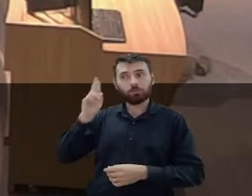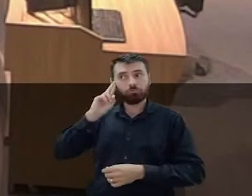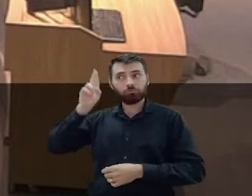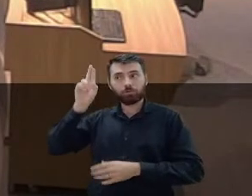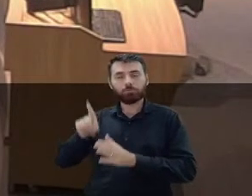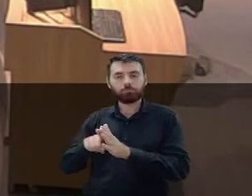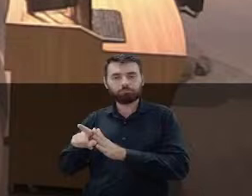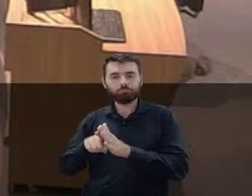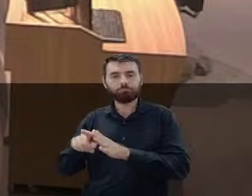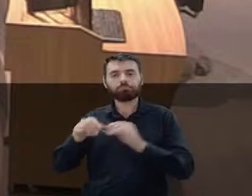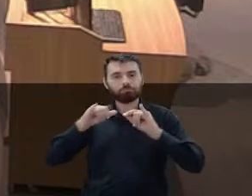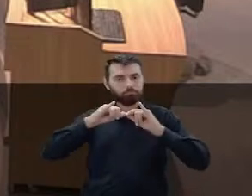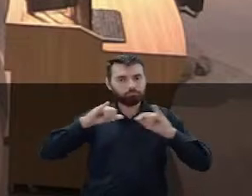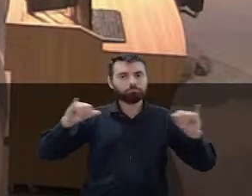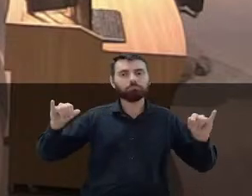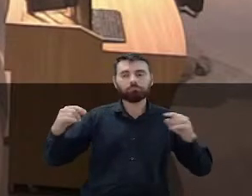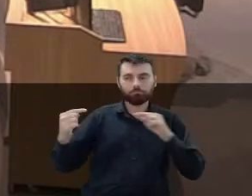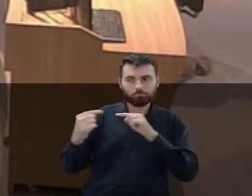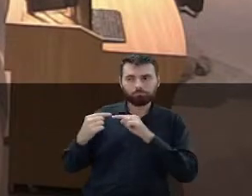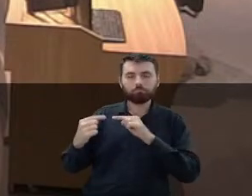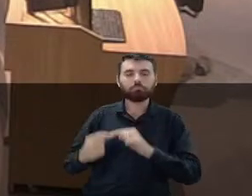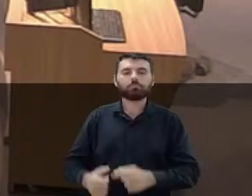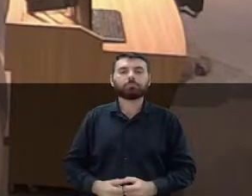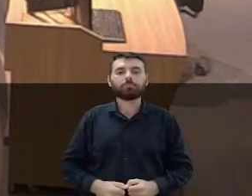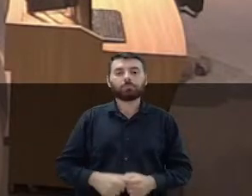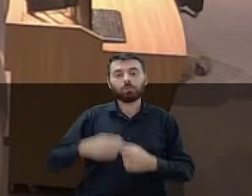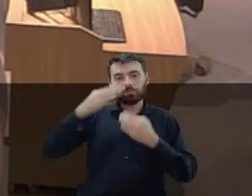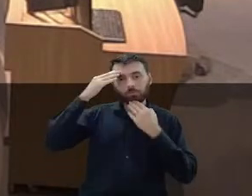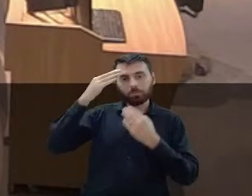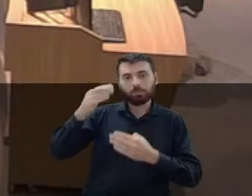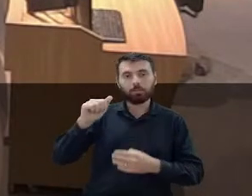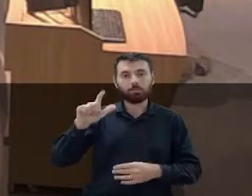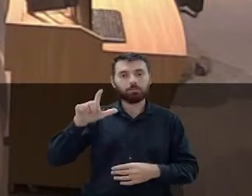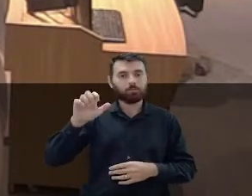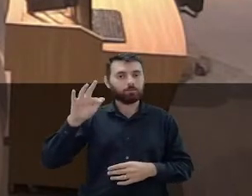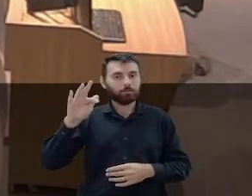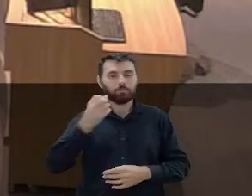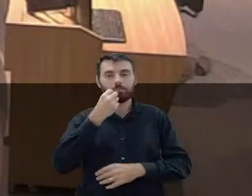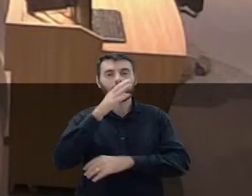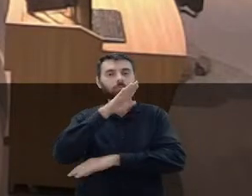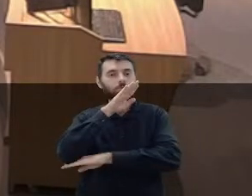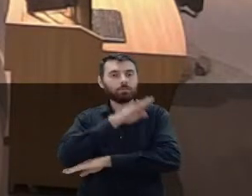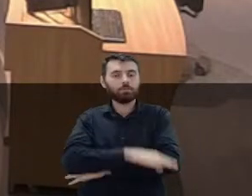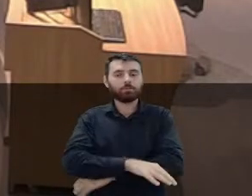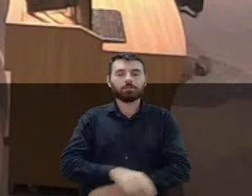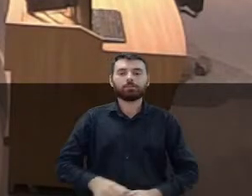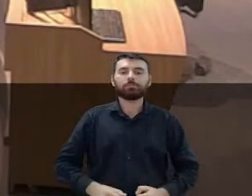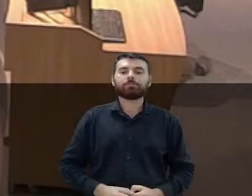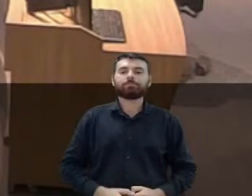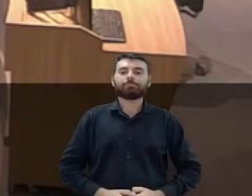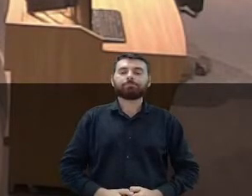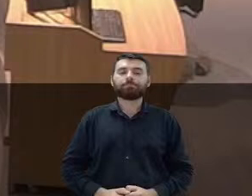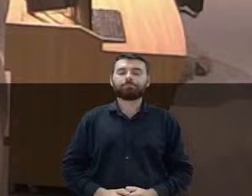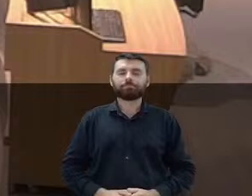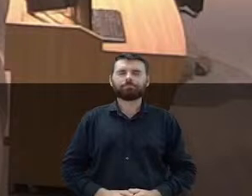proclamado. Obrigado, doutor Aleph. Boa tarde. Muito obrigado. Tenha uma boa tarde. Boa pauta. Boa tarde.